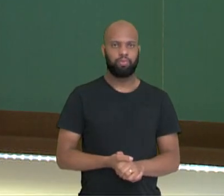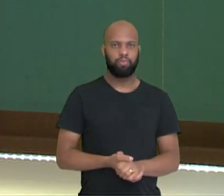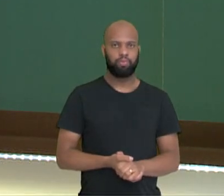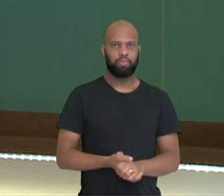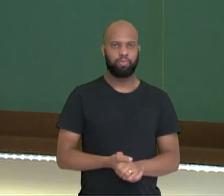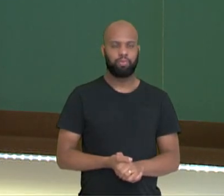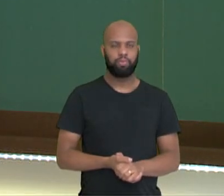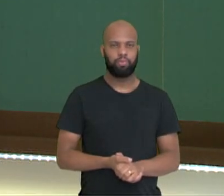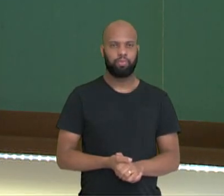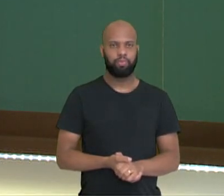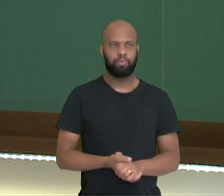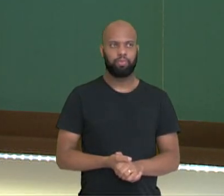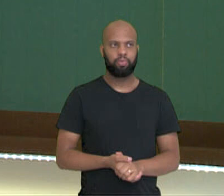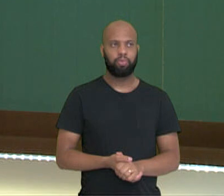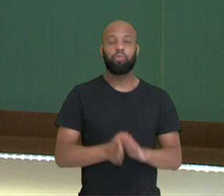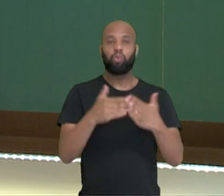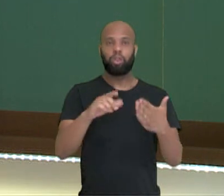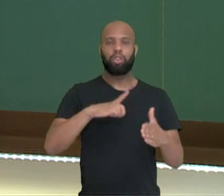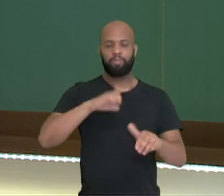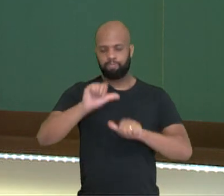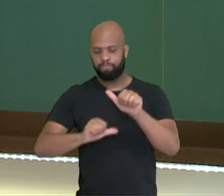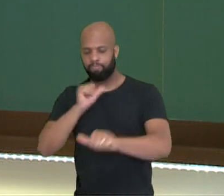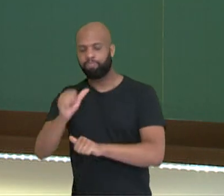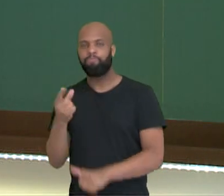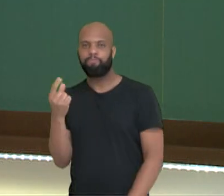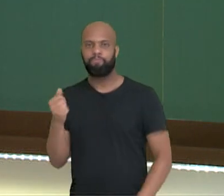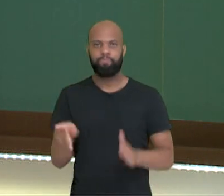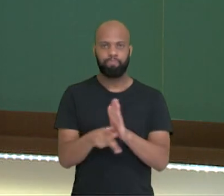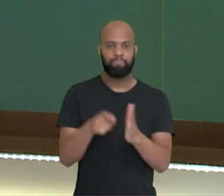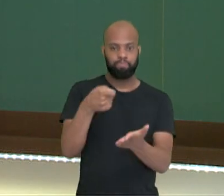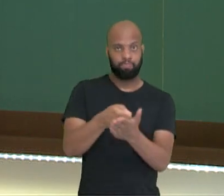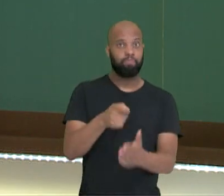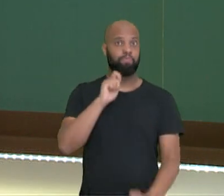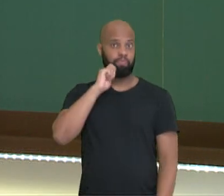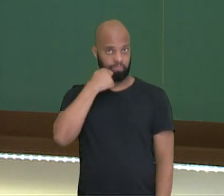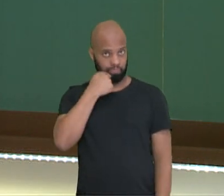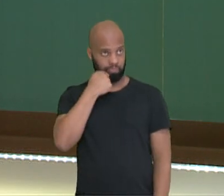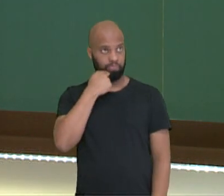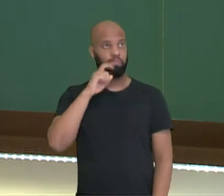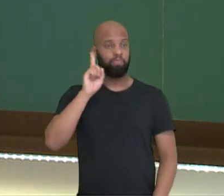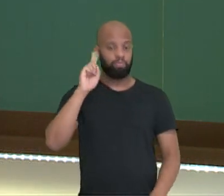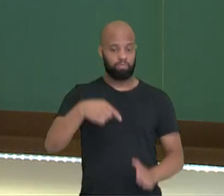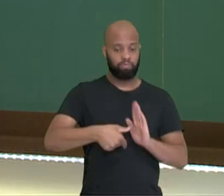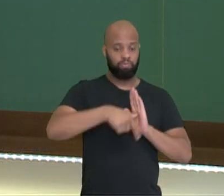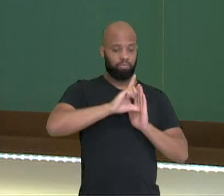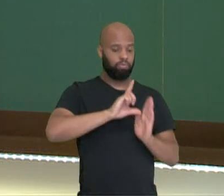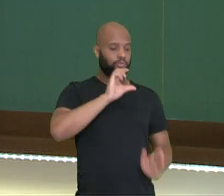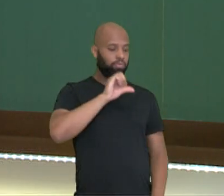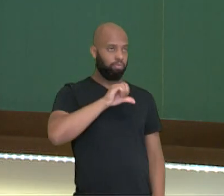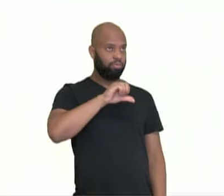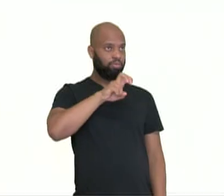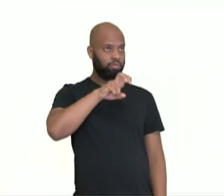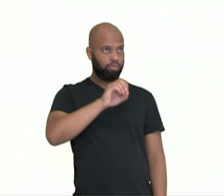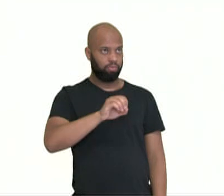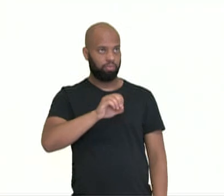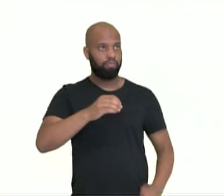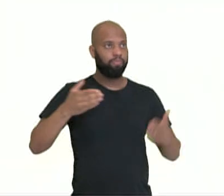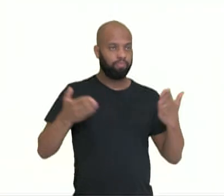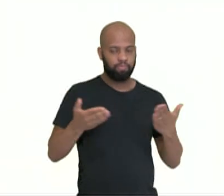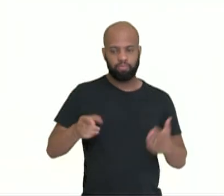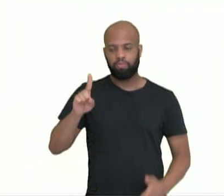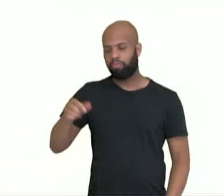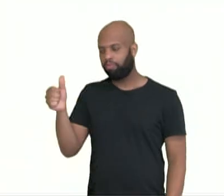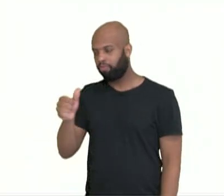bem. Como houve um reajuste de 20% sobre o preço de custo, que era de R$ 9,50, passou a ser